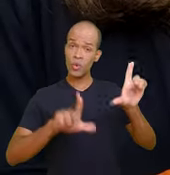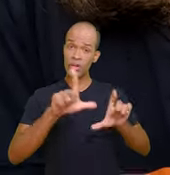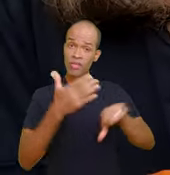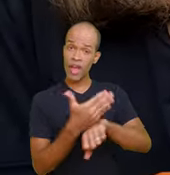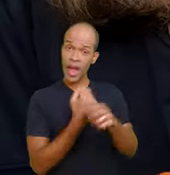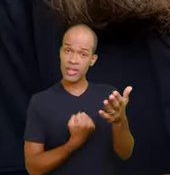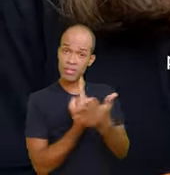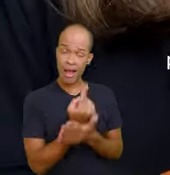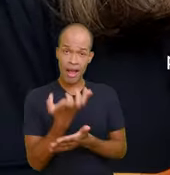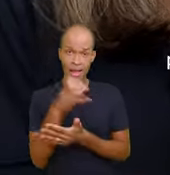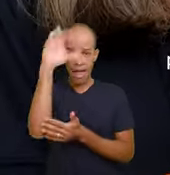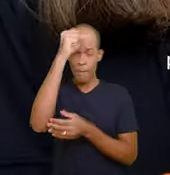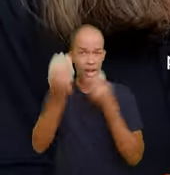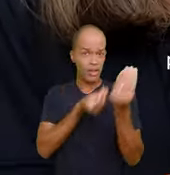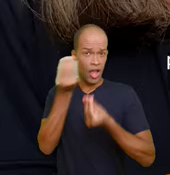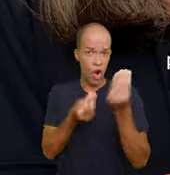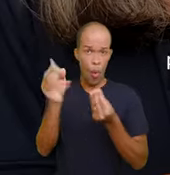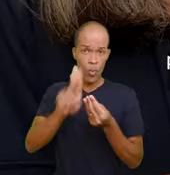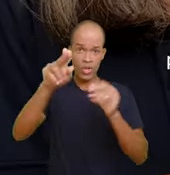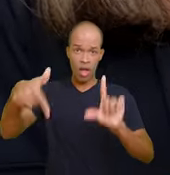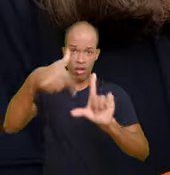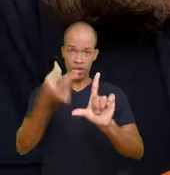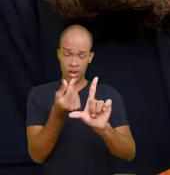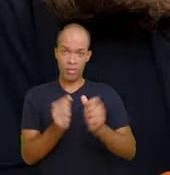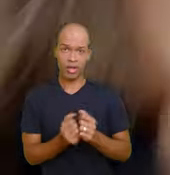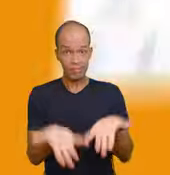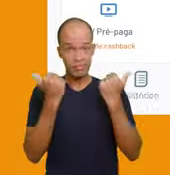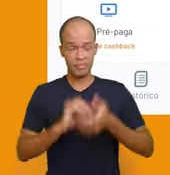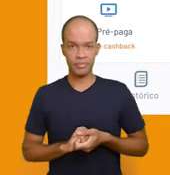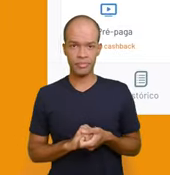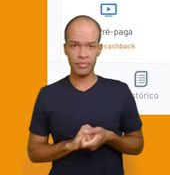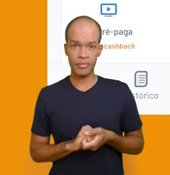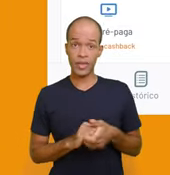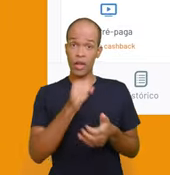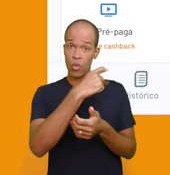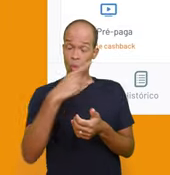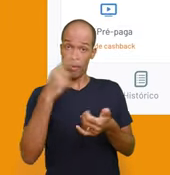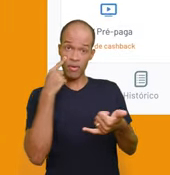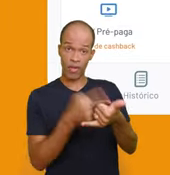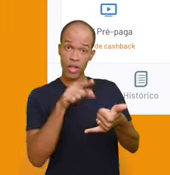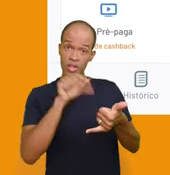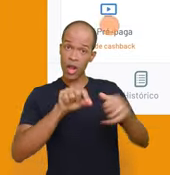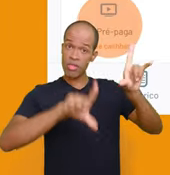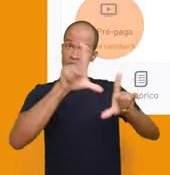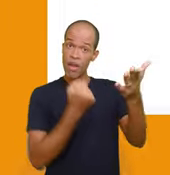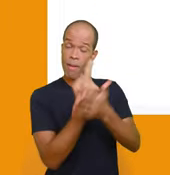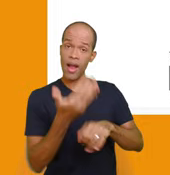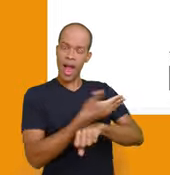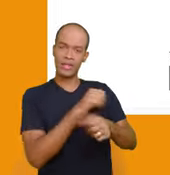Quer aprender a comprar créditos para sua TV pré-paga no Recarga Pay? Então vem com a gente! Acesse o app e selecione TV